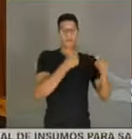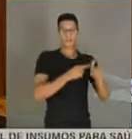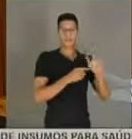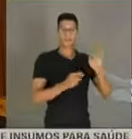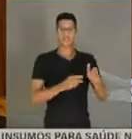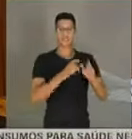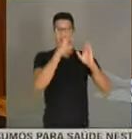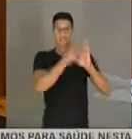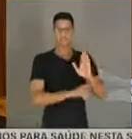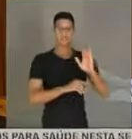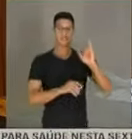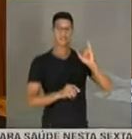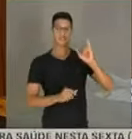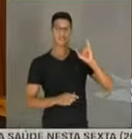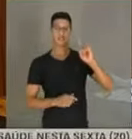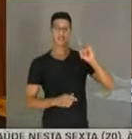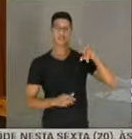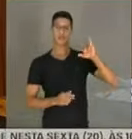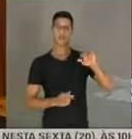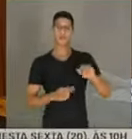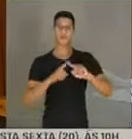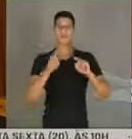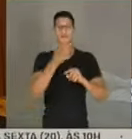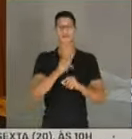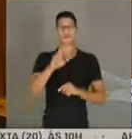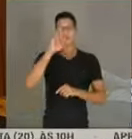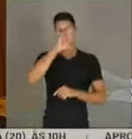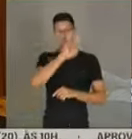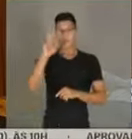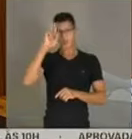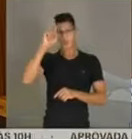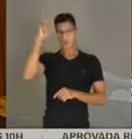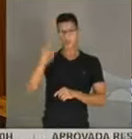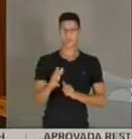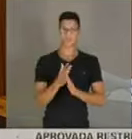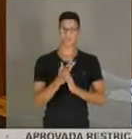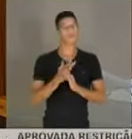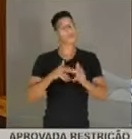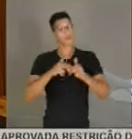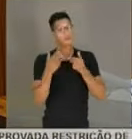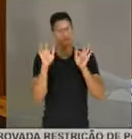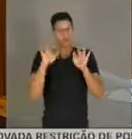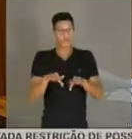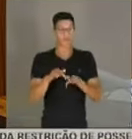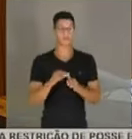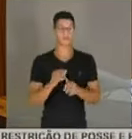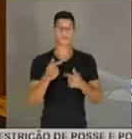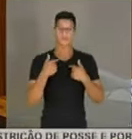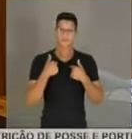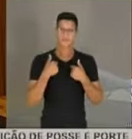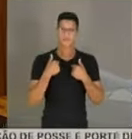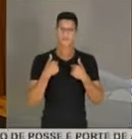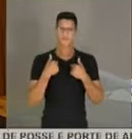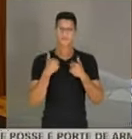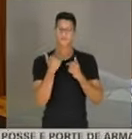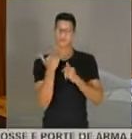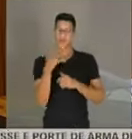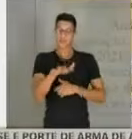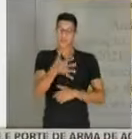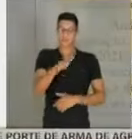já foi declarada inidônea. Mas aí também tem o nome e a honra de vossa senhoria. E, por fim, sobre a estimativa de